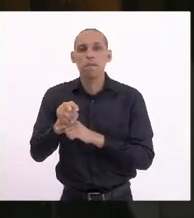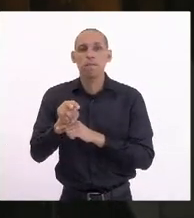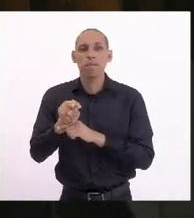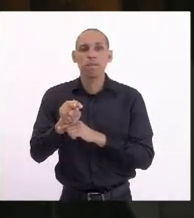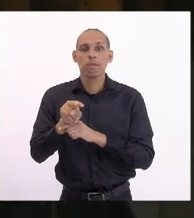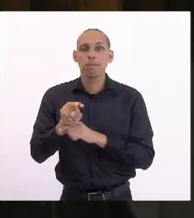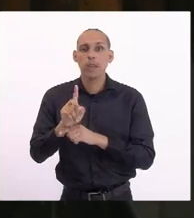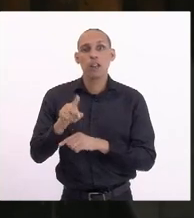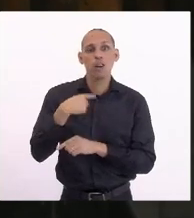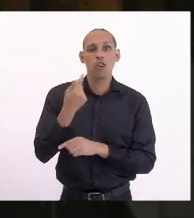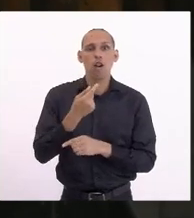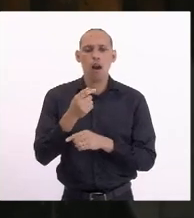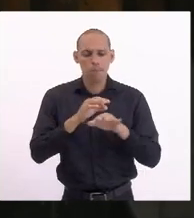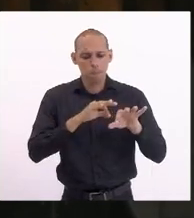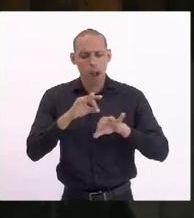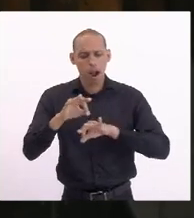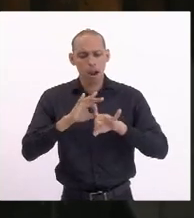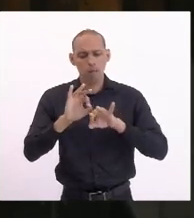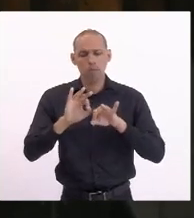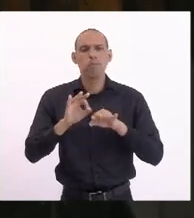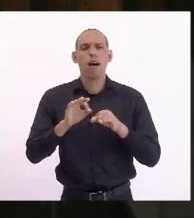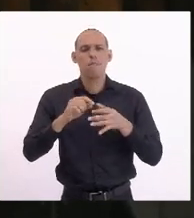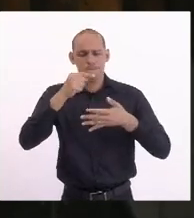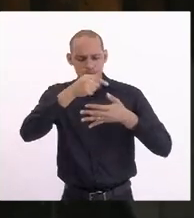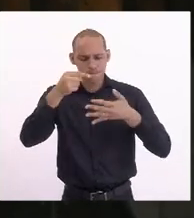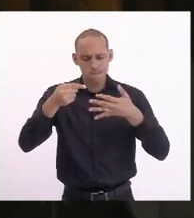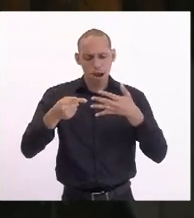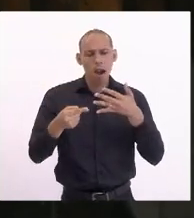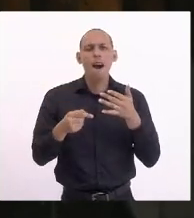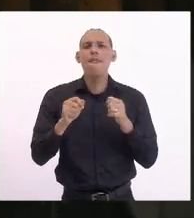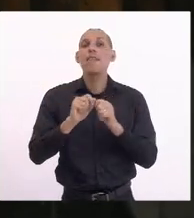um elenco de medidas.